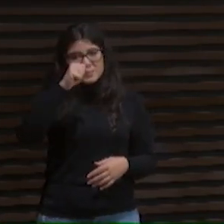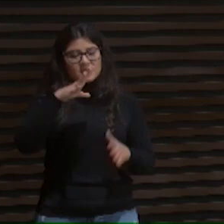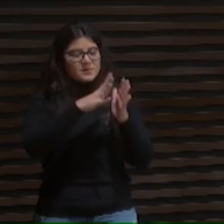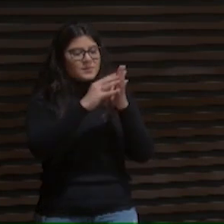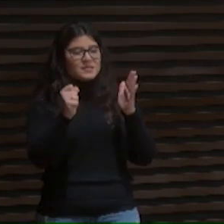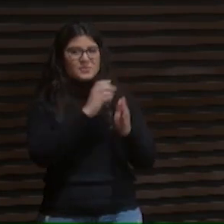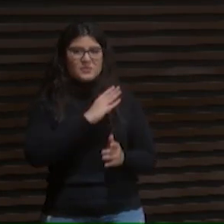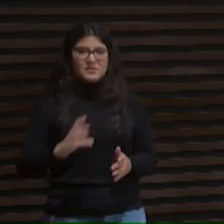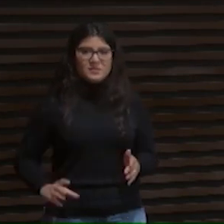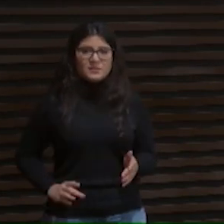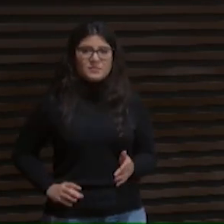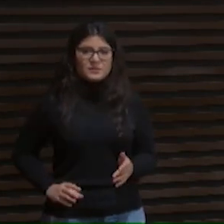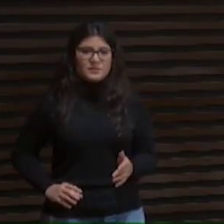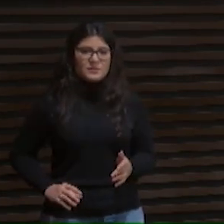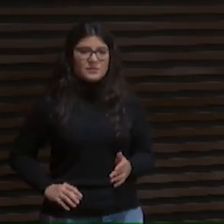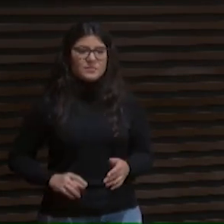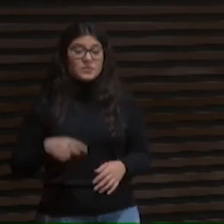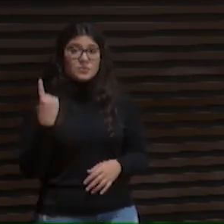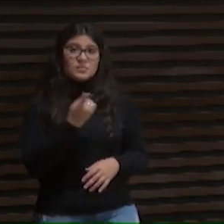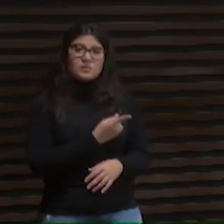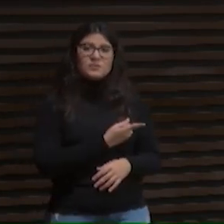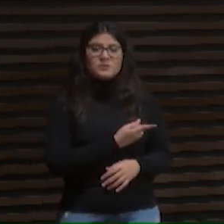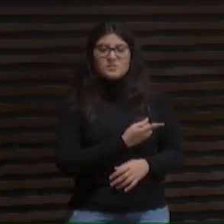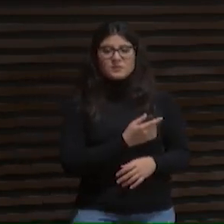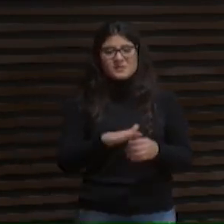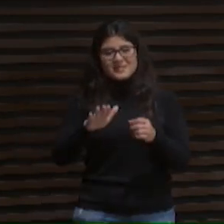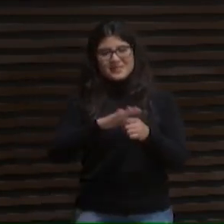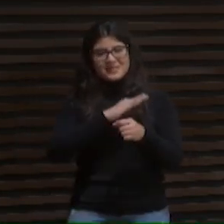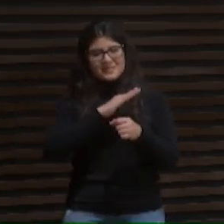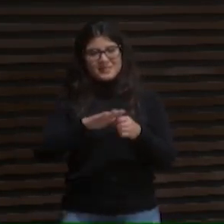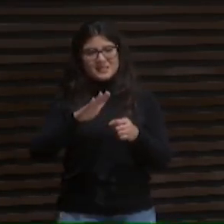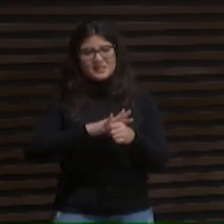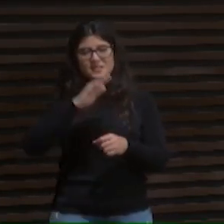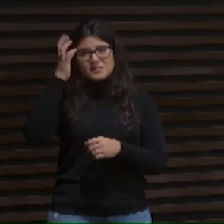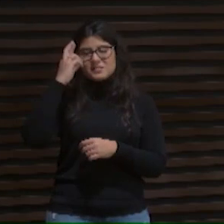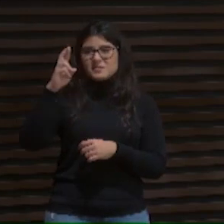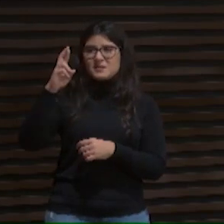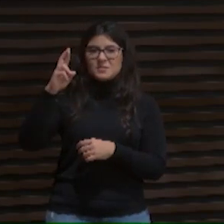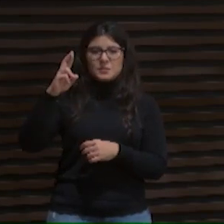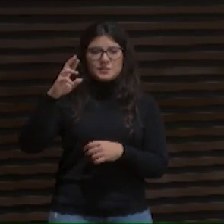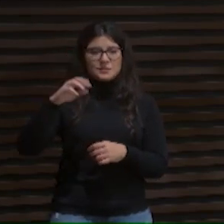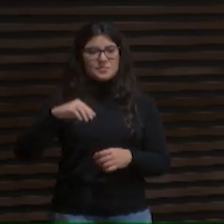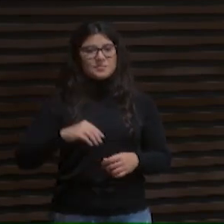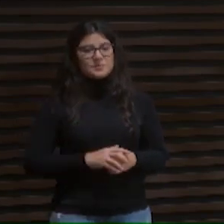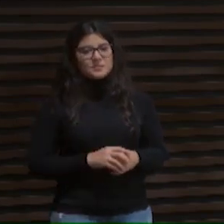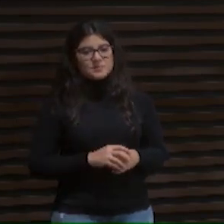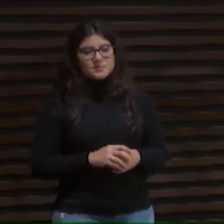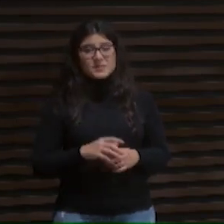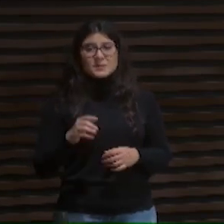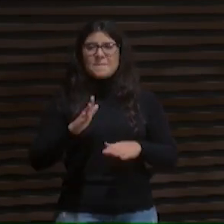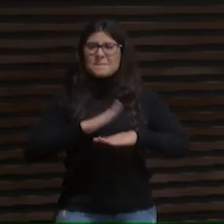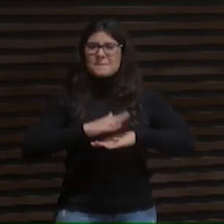Cristo. Nós vamos nos enchendo do Senhor, e Ele vai nos enchendo. E vamos ficando mais